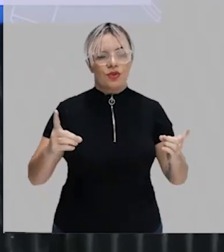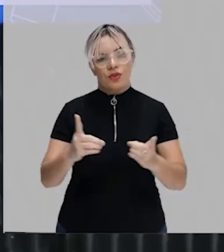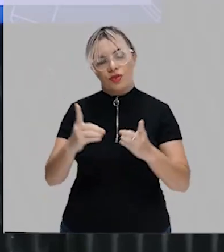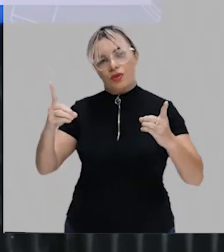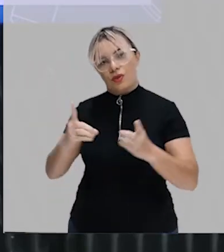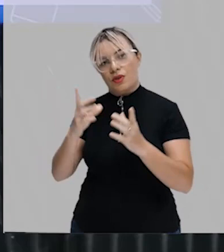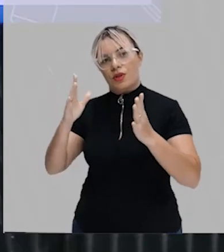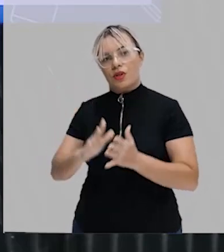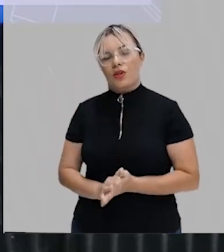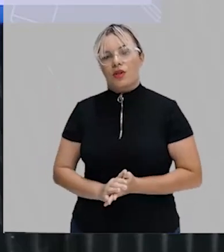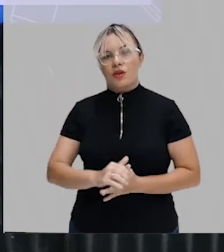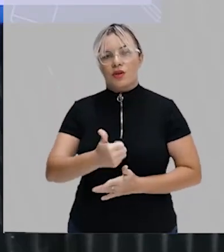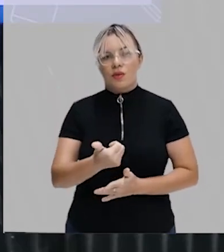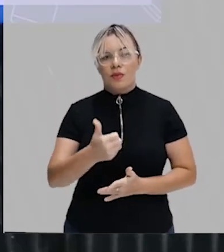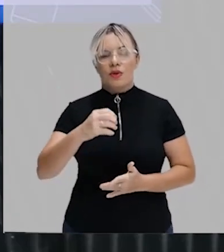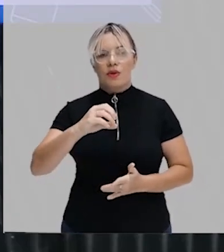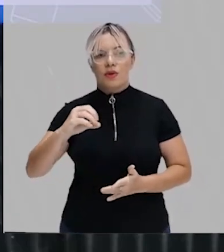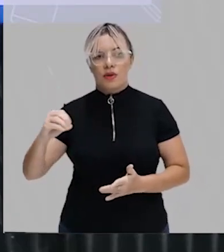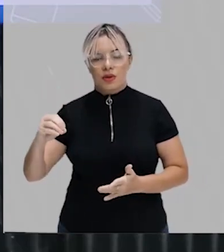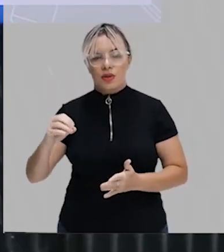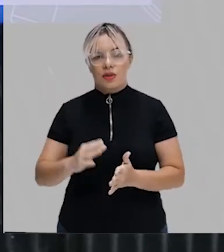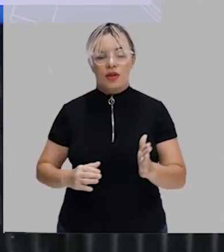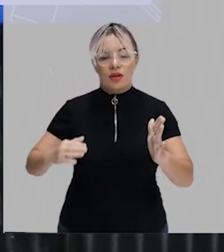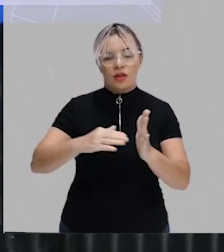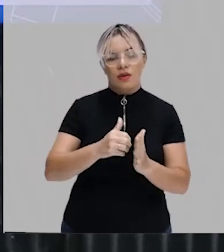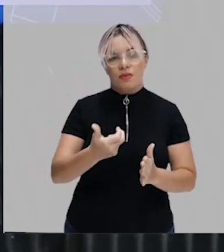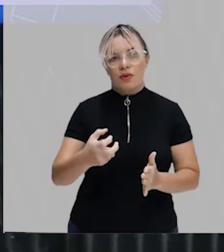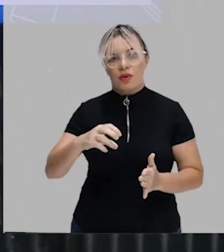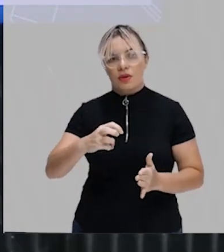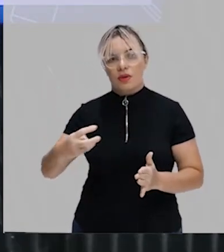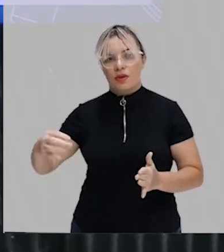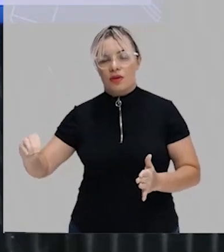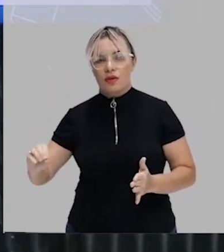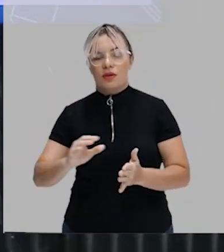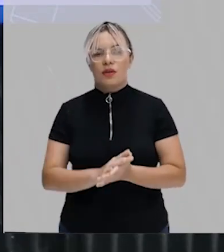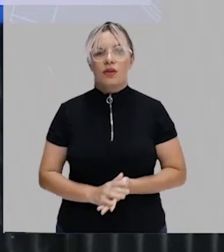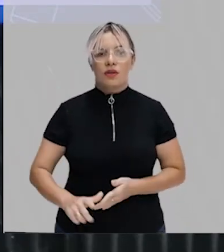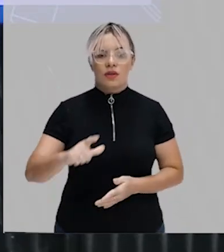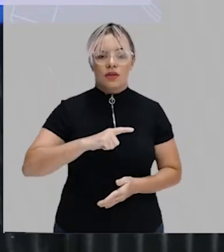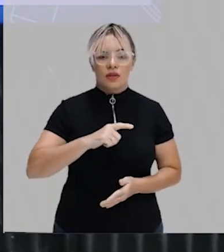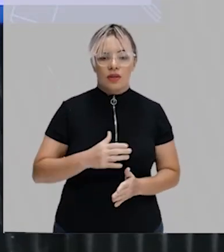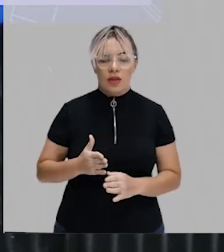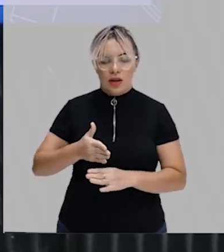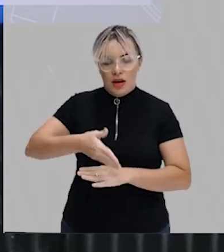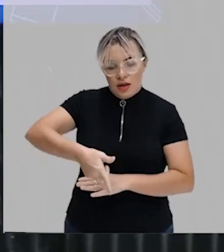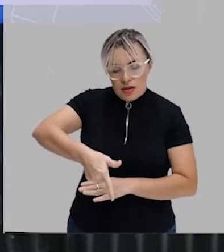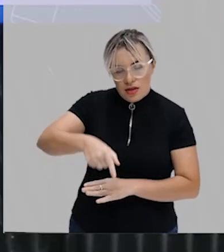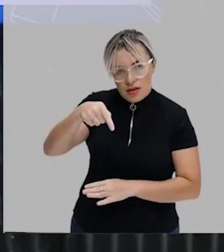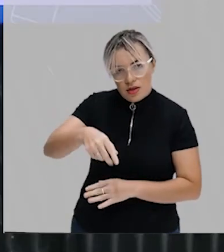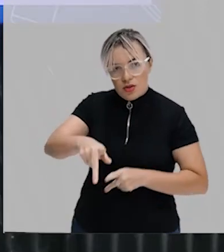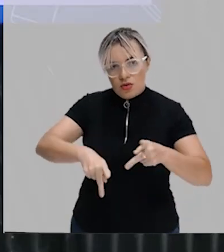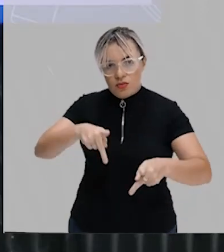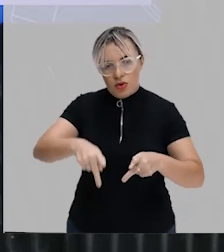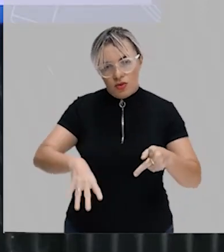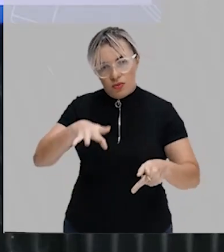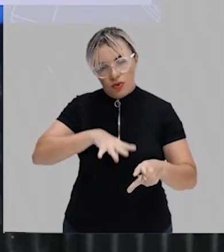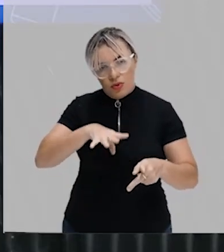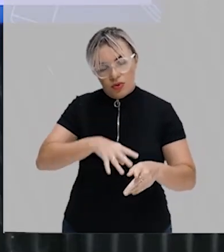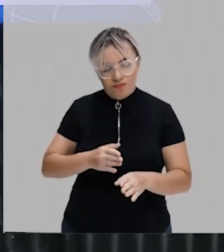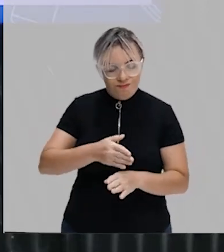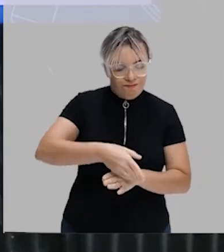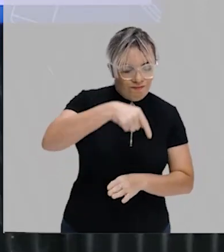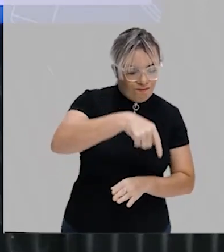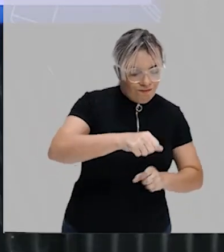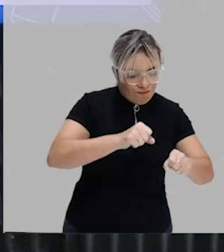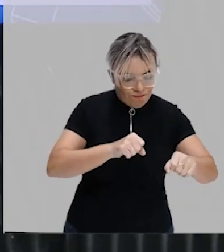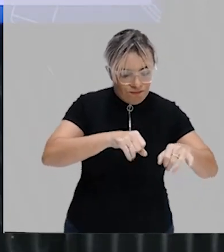1500 a 1530, os primeiros 30 anos da presença portuguesa no Brasil foi marcado